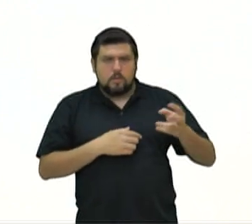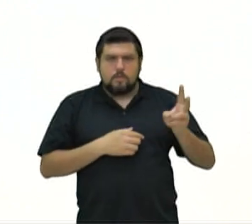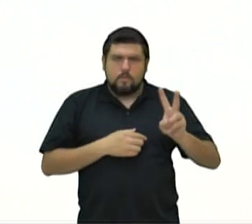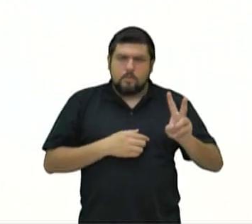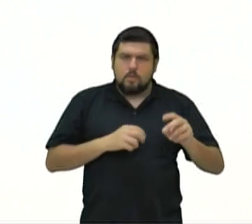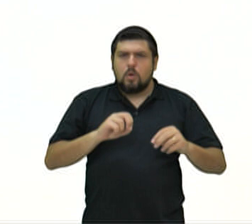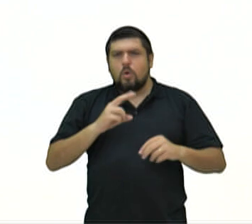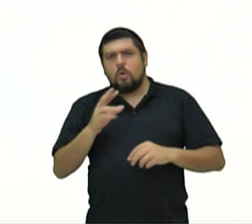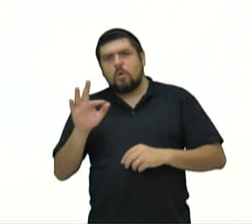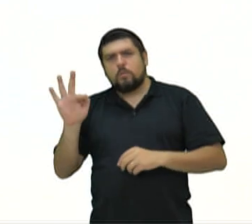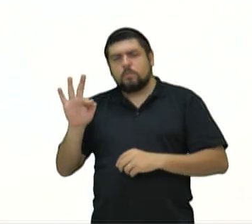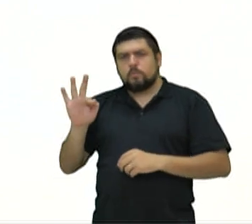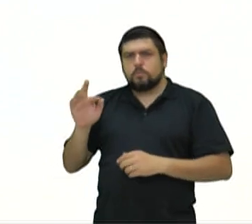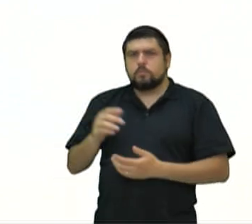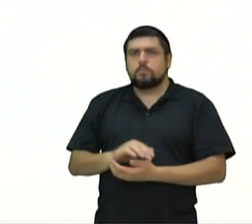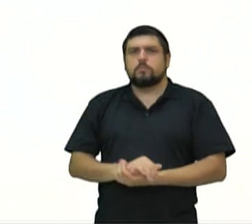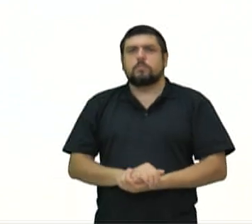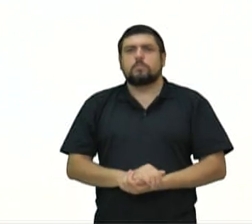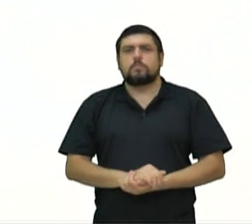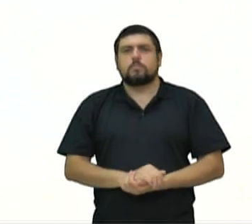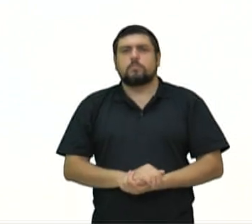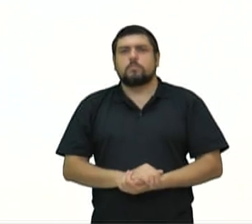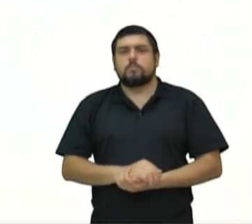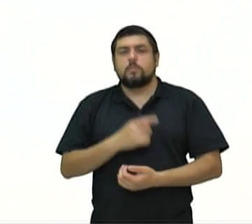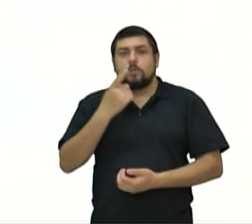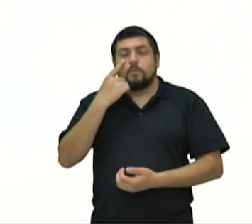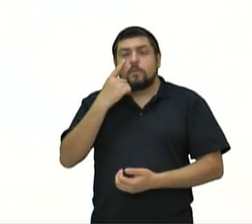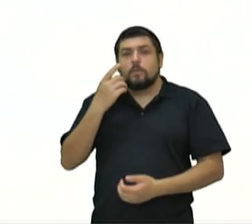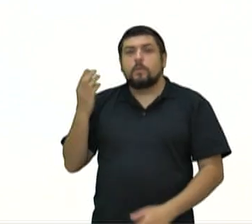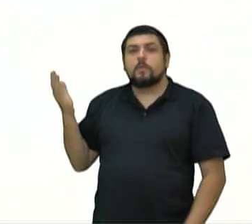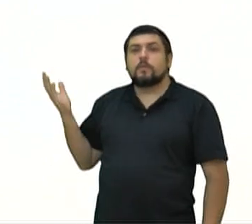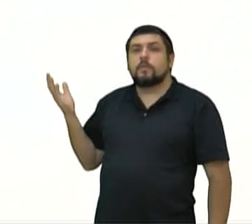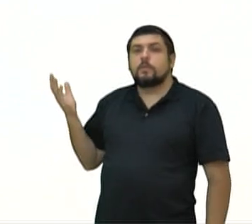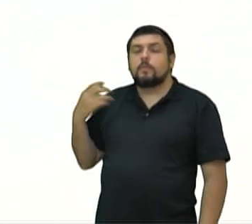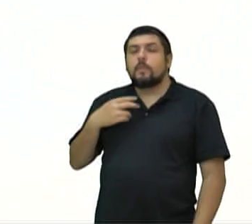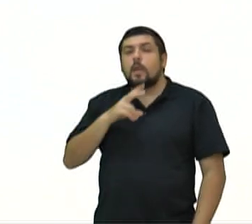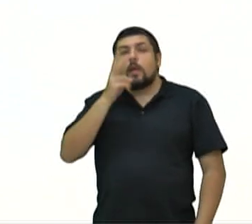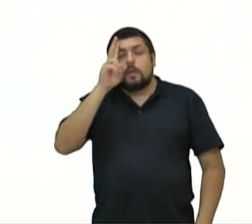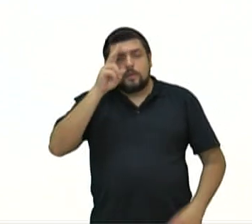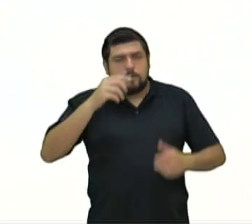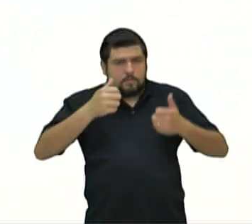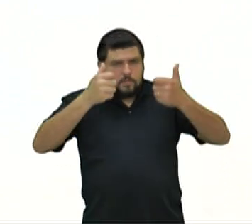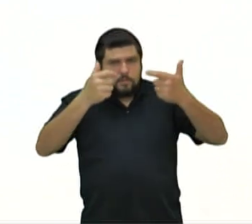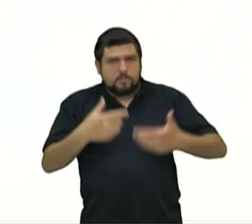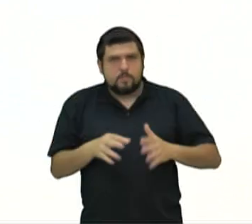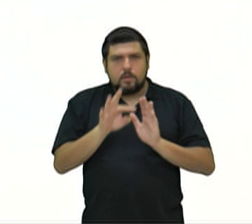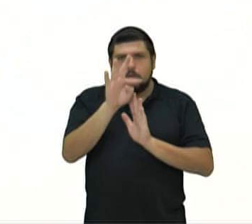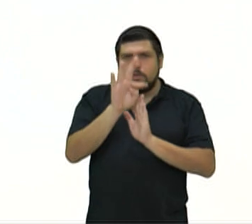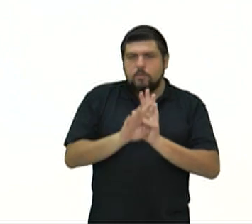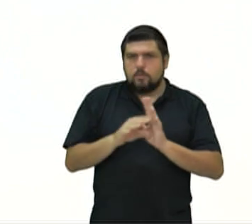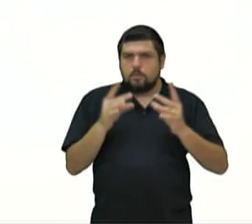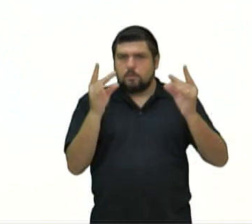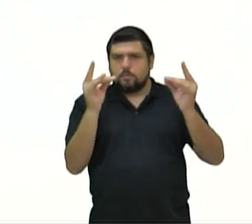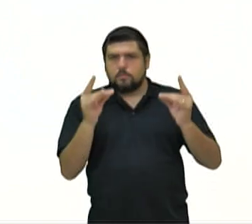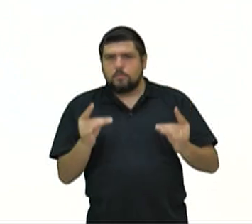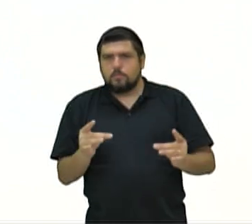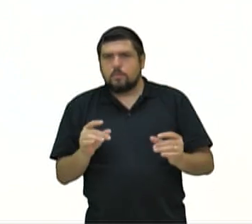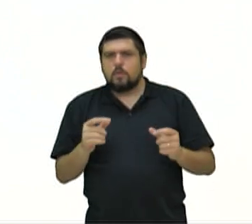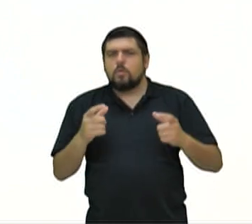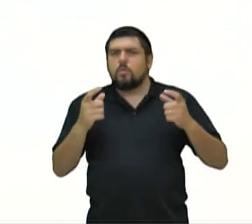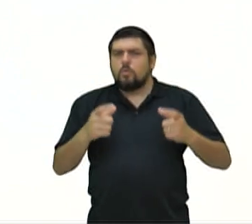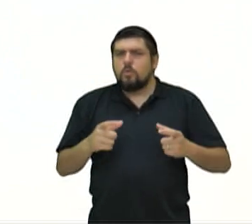ou você acha que é falso? Vamos conferir se você acertou? Lembra que eu falei lá no comecinho da nossa aula de hoje? Que